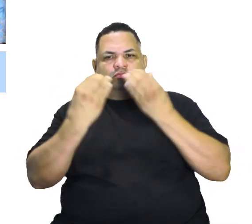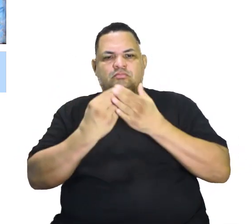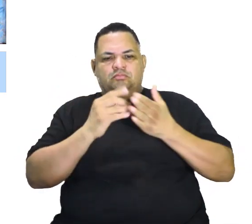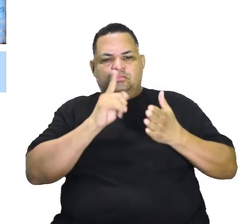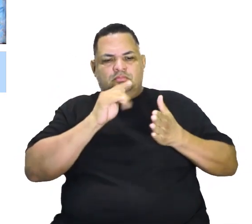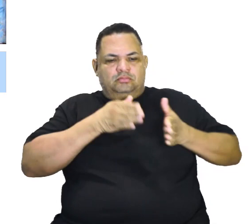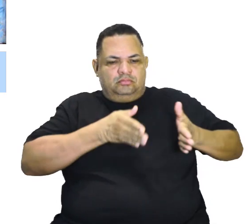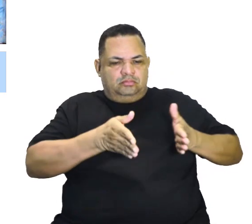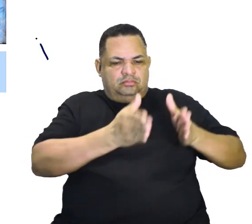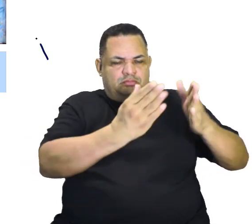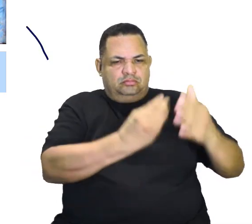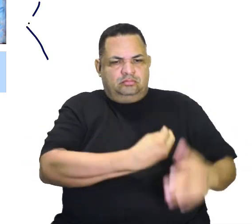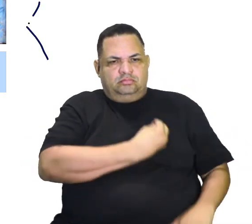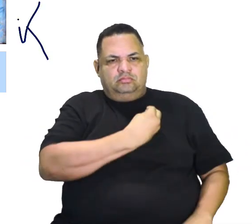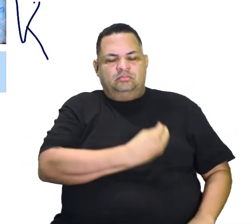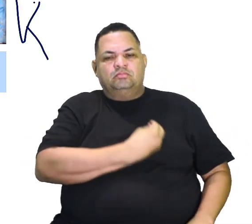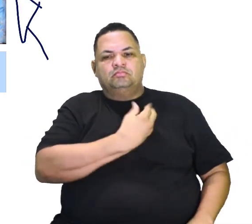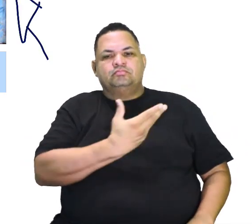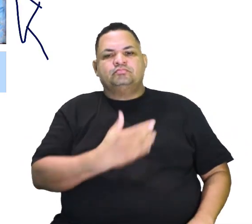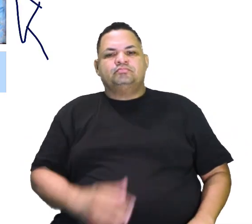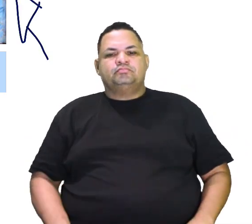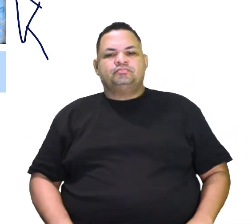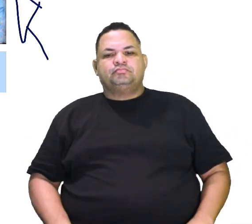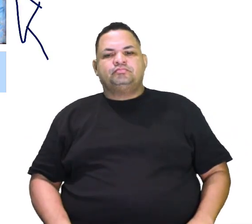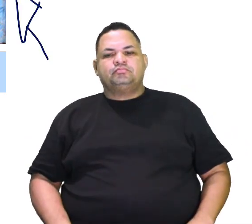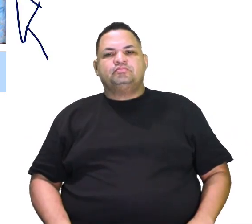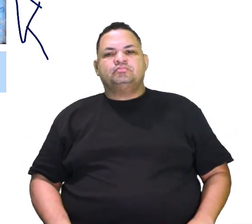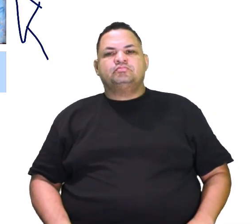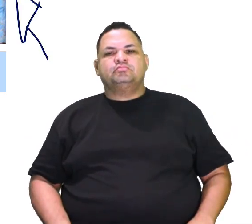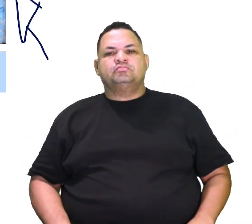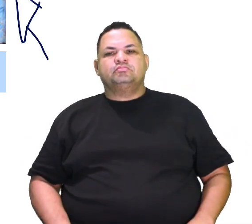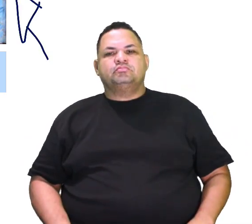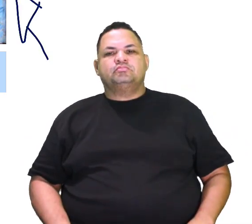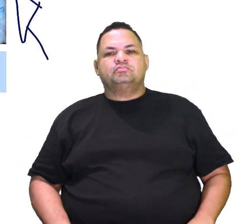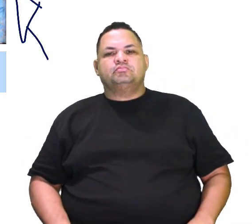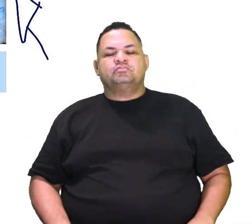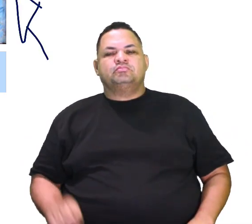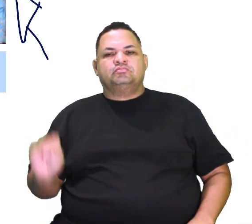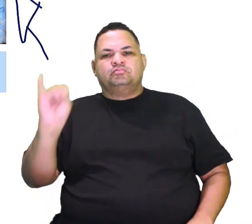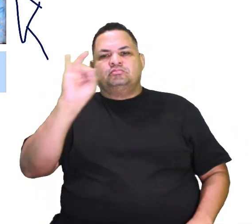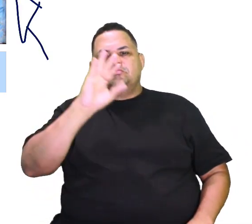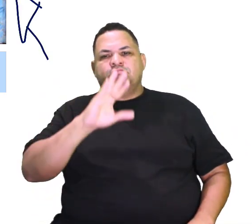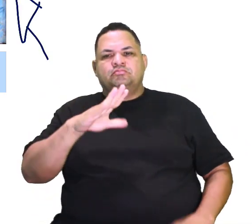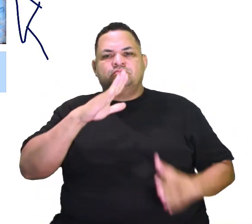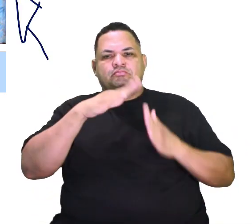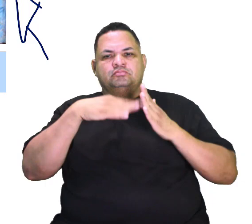também retrata as comunidades ribeirinhas. Aqui uma